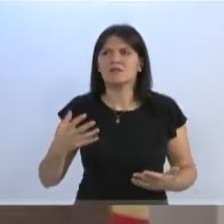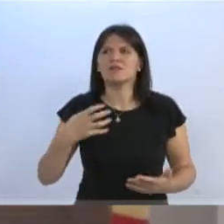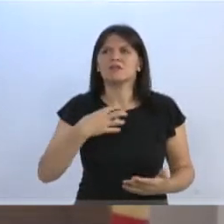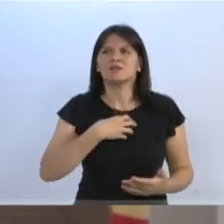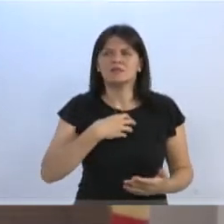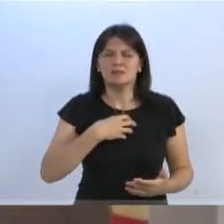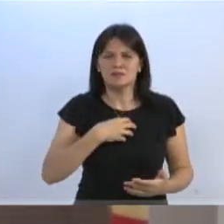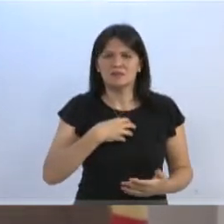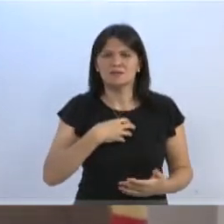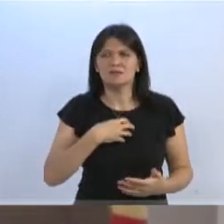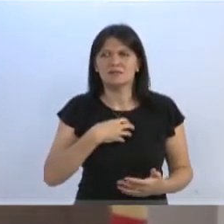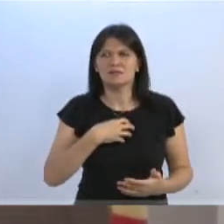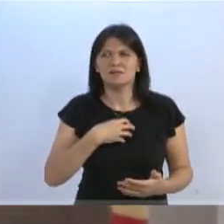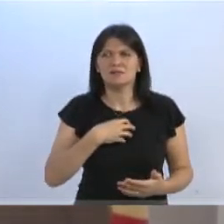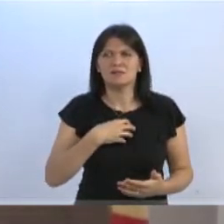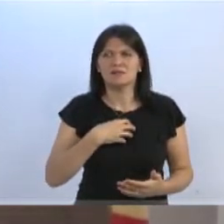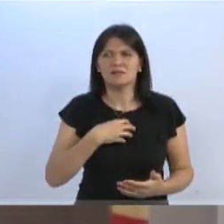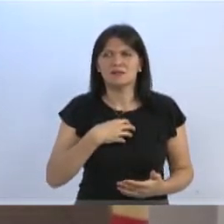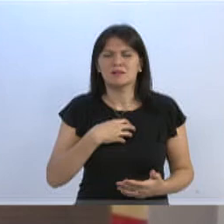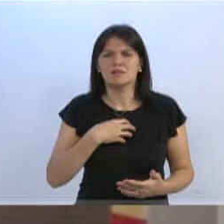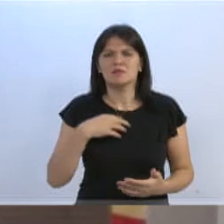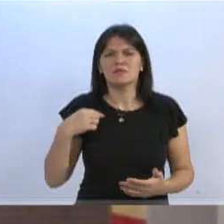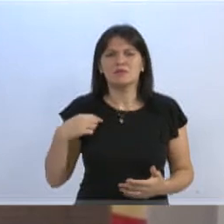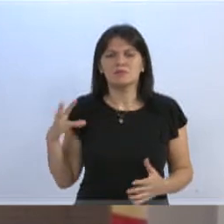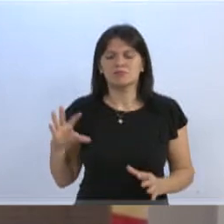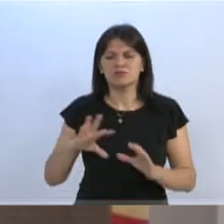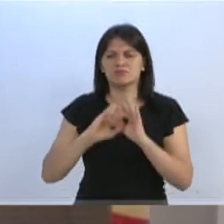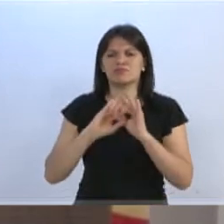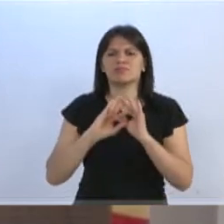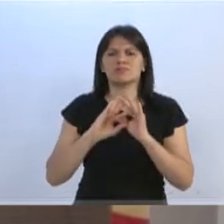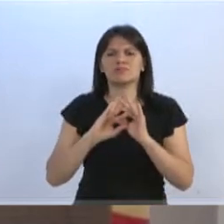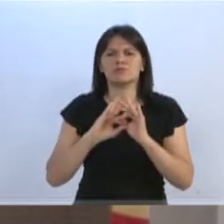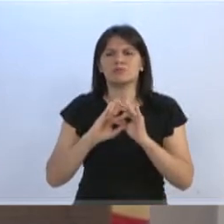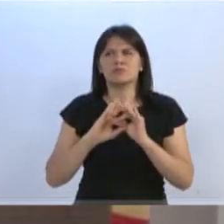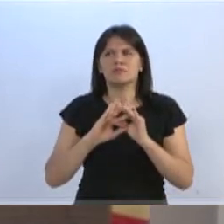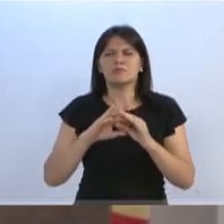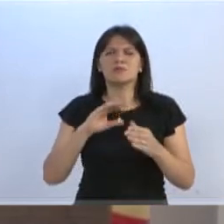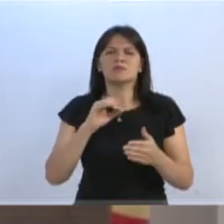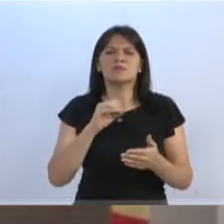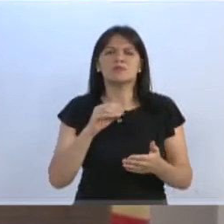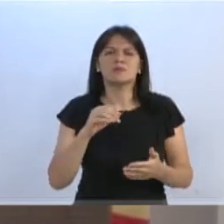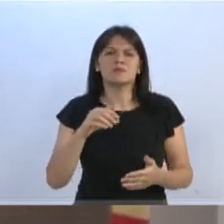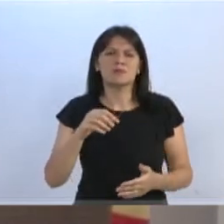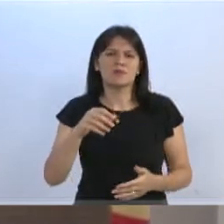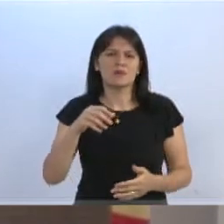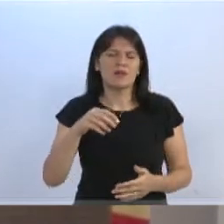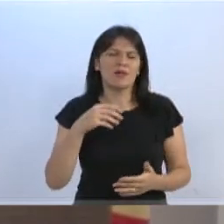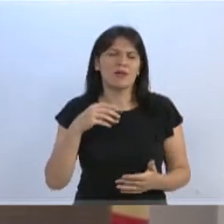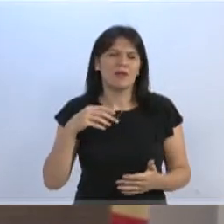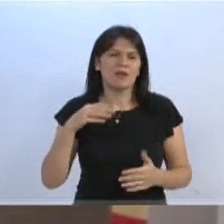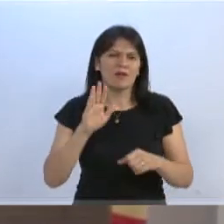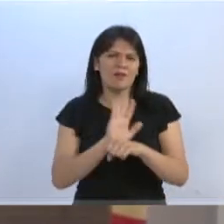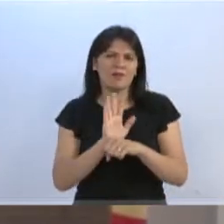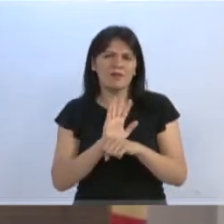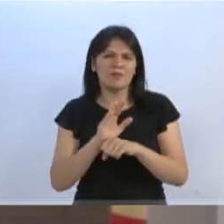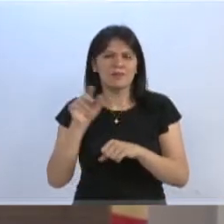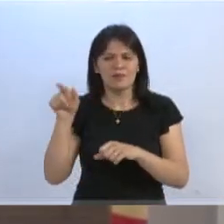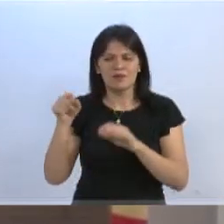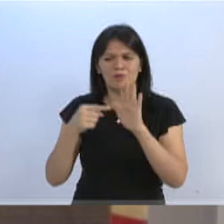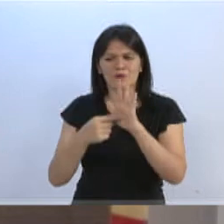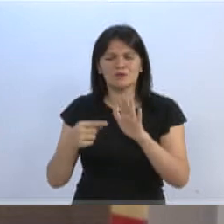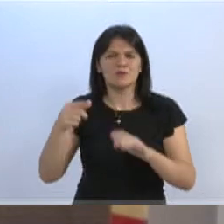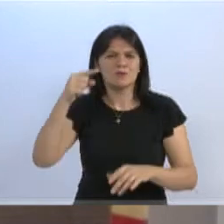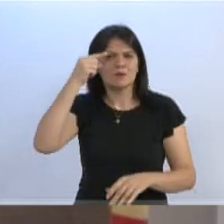isso quando me apeguei àquele documentário muito bem feito pelo vereador Ito.